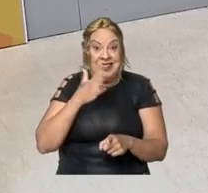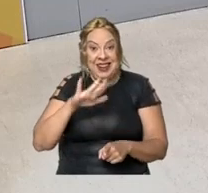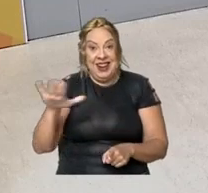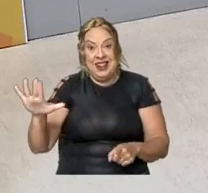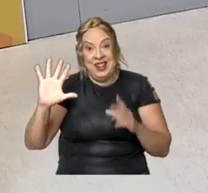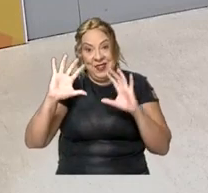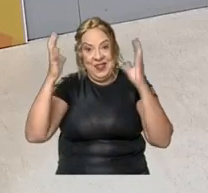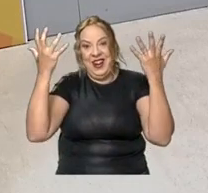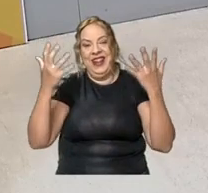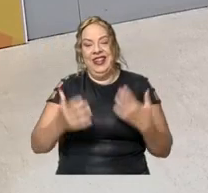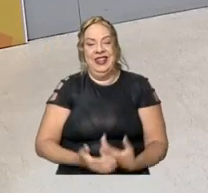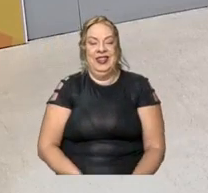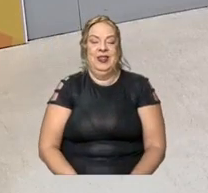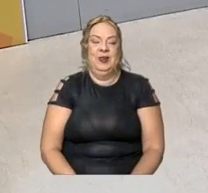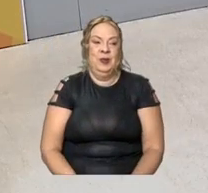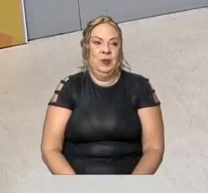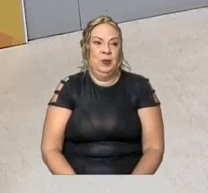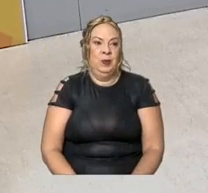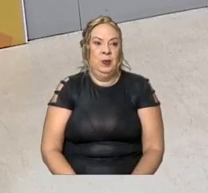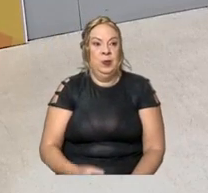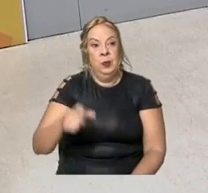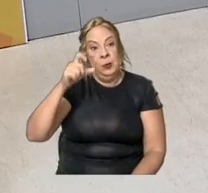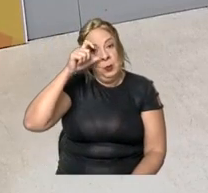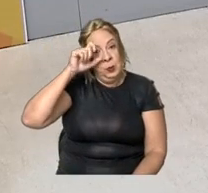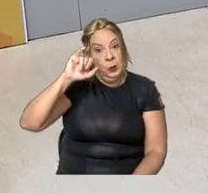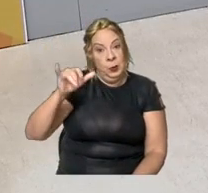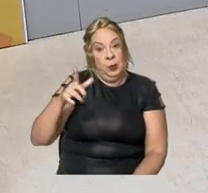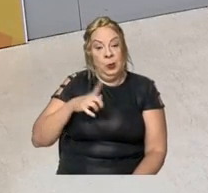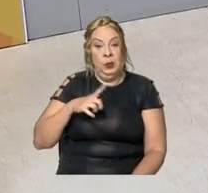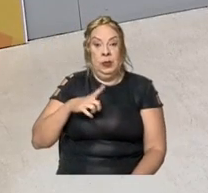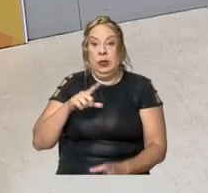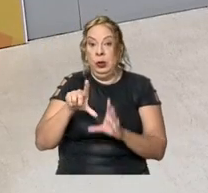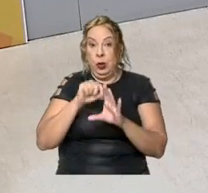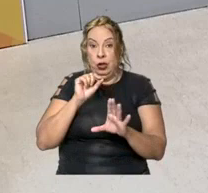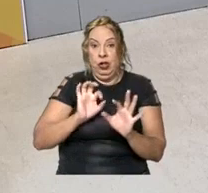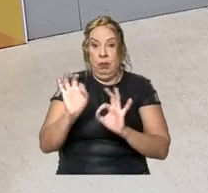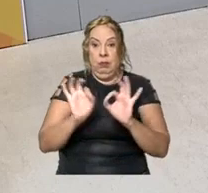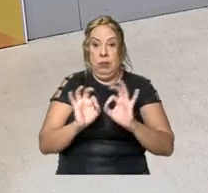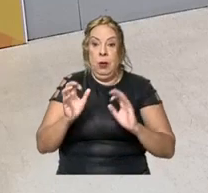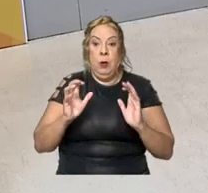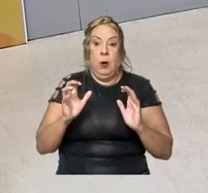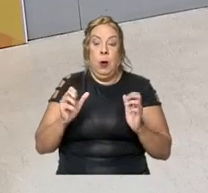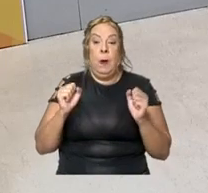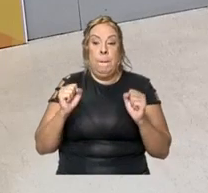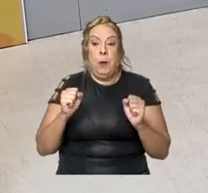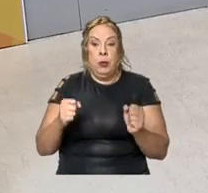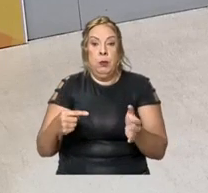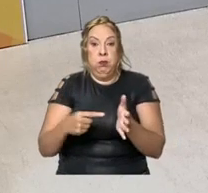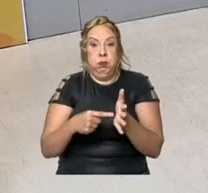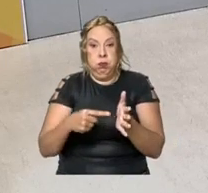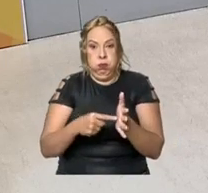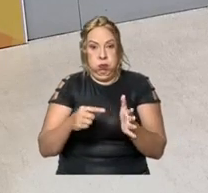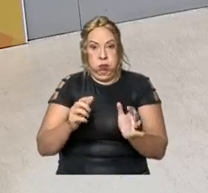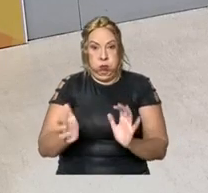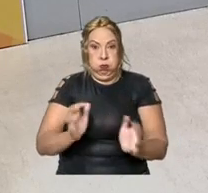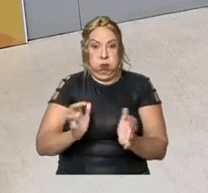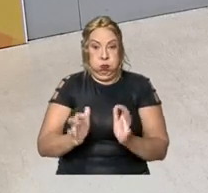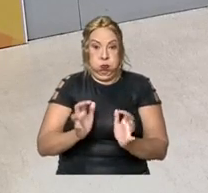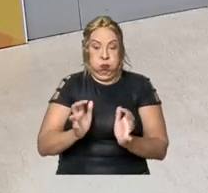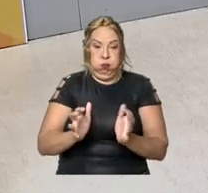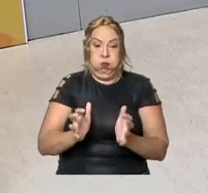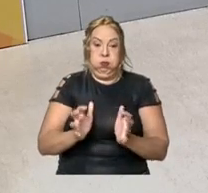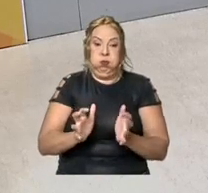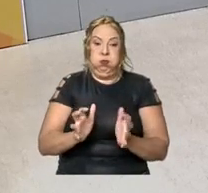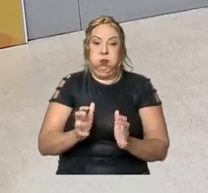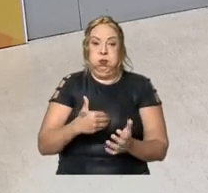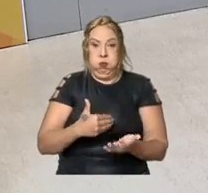amigo Versiane. Tudo prontinho, nossa sorteadora já está preparada, já pode ligar então, minha querida Bia Takahashi. É